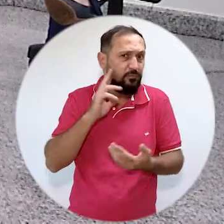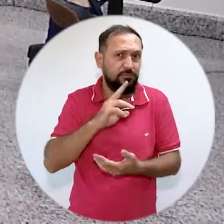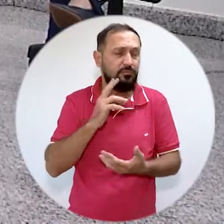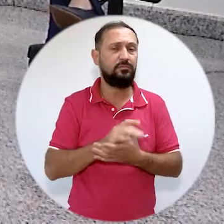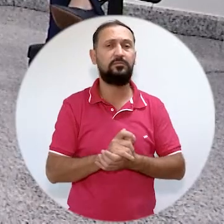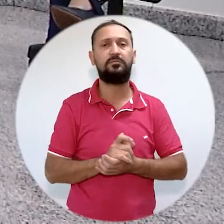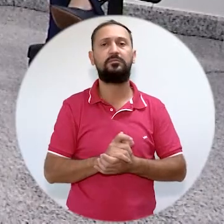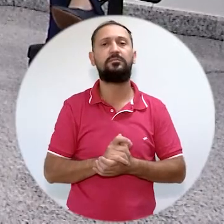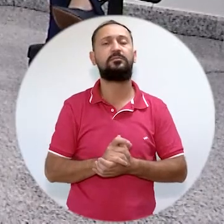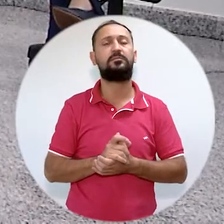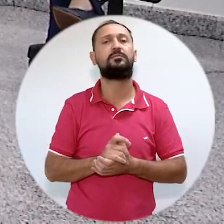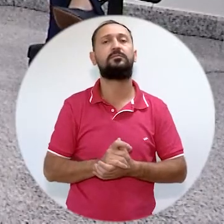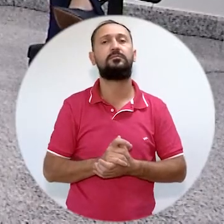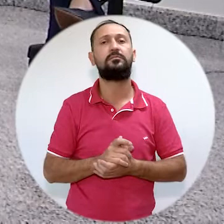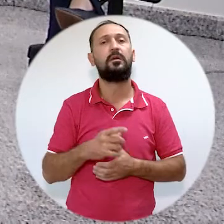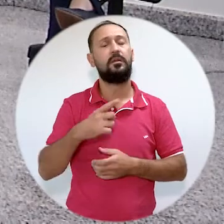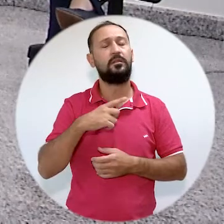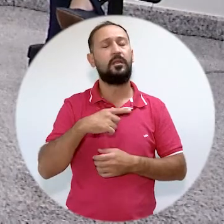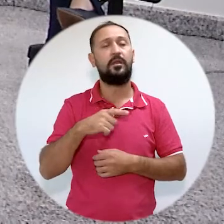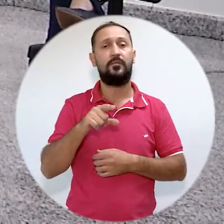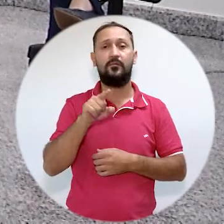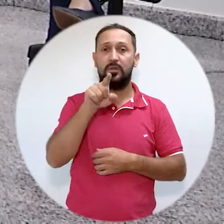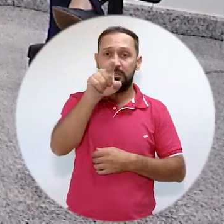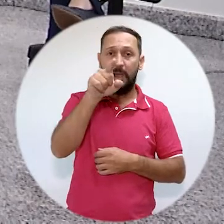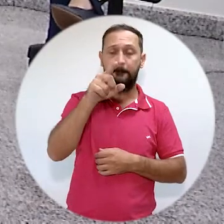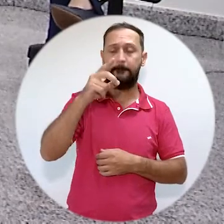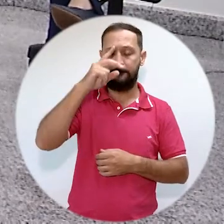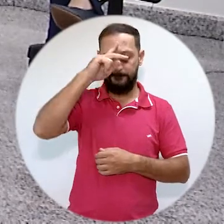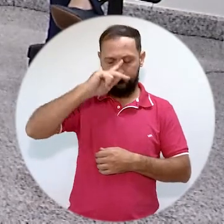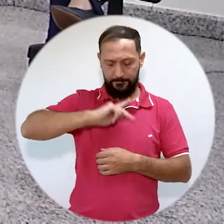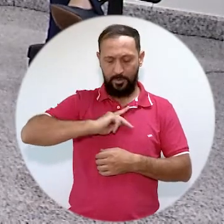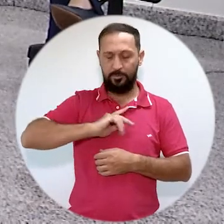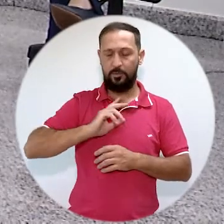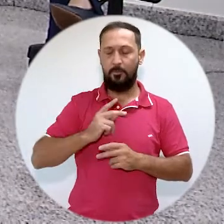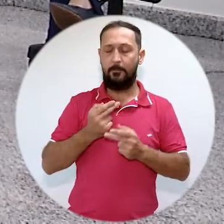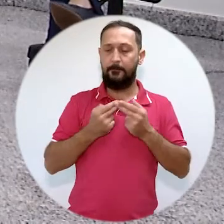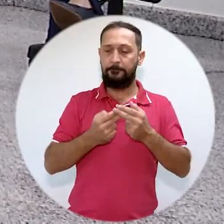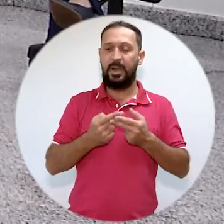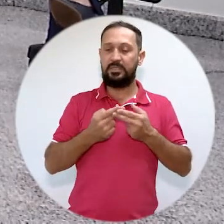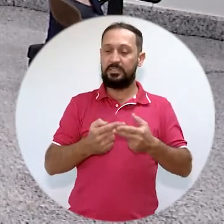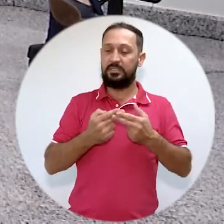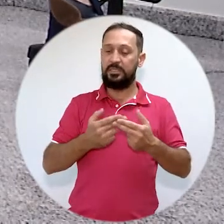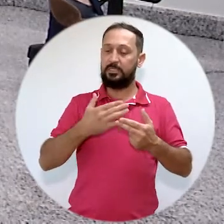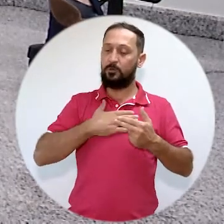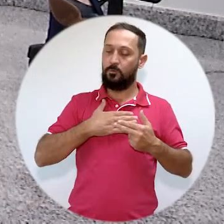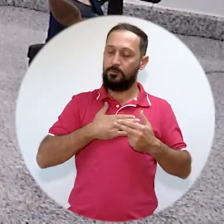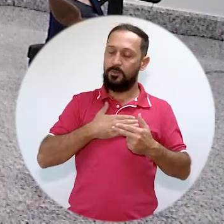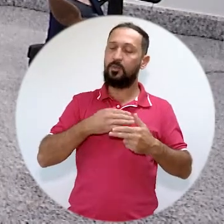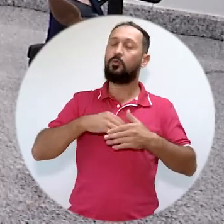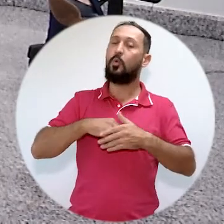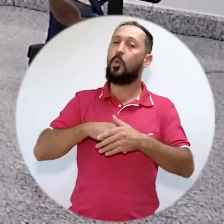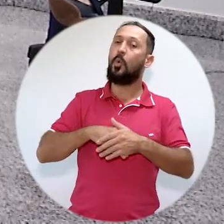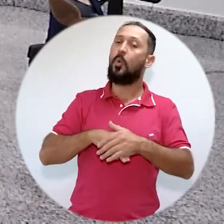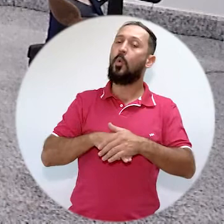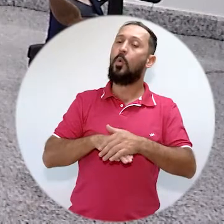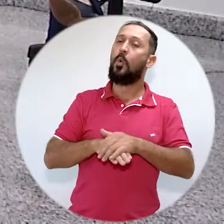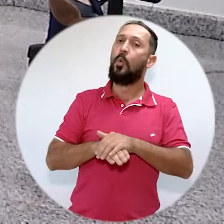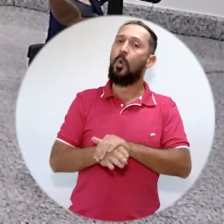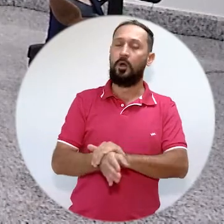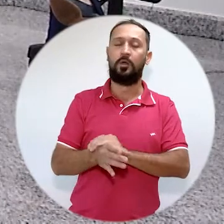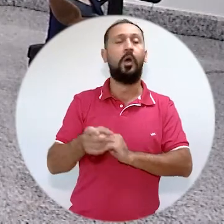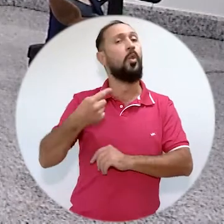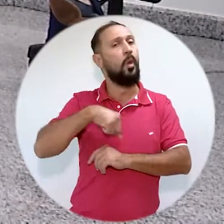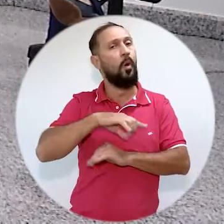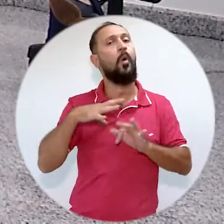minha opinião, ter paciência consigo mesmo e com a situação de adaptação. Todos